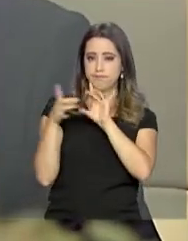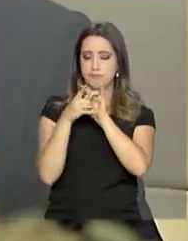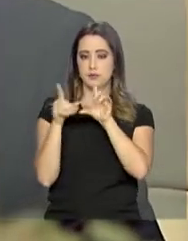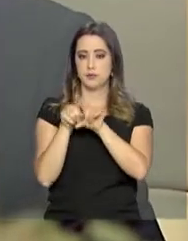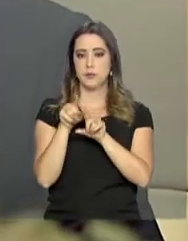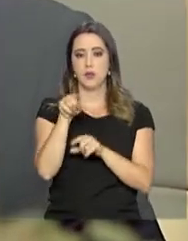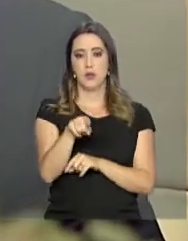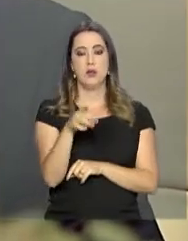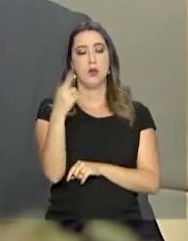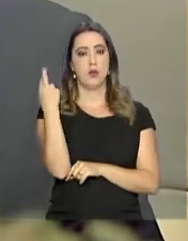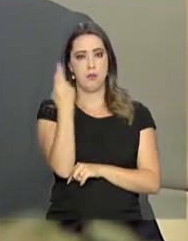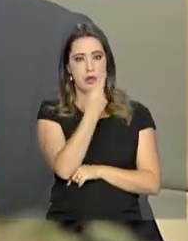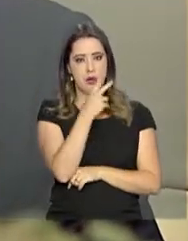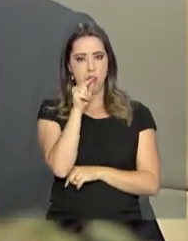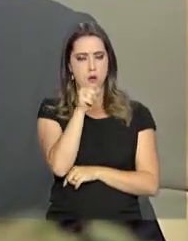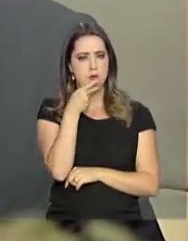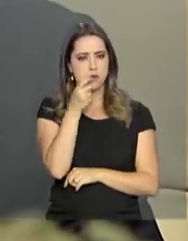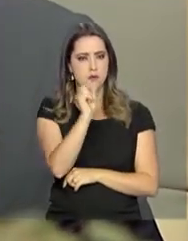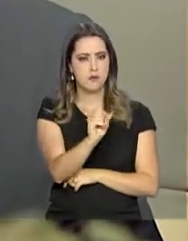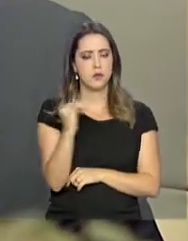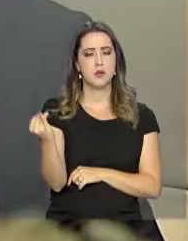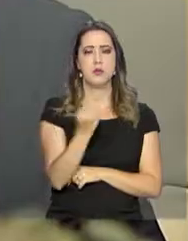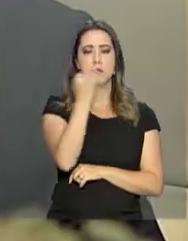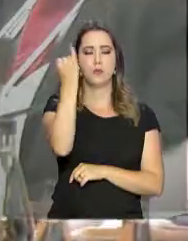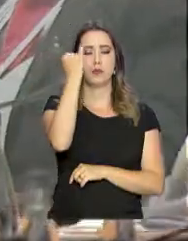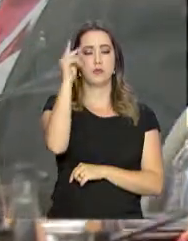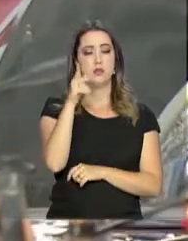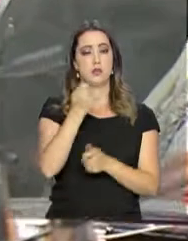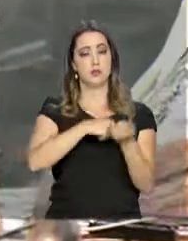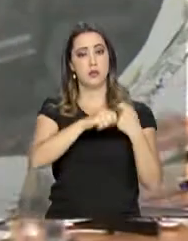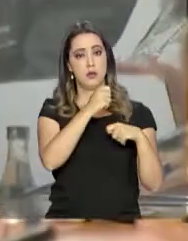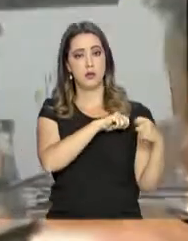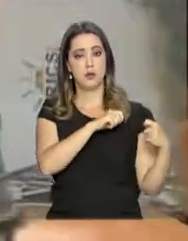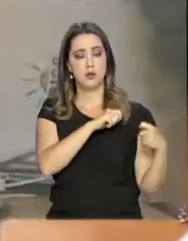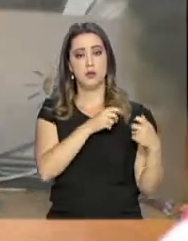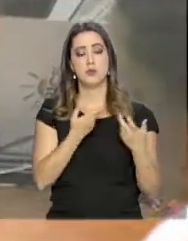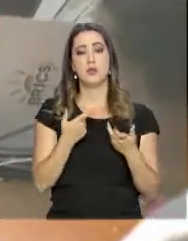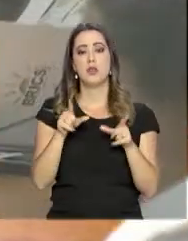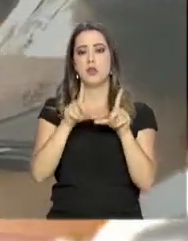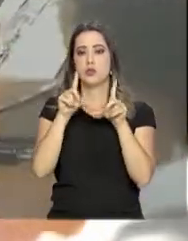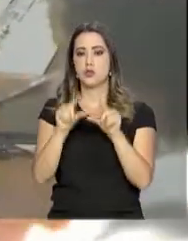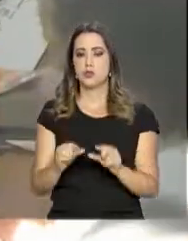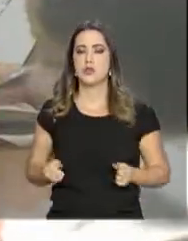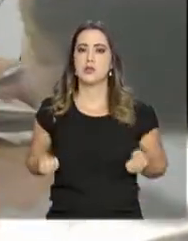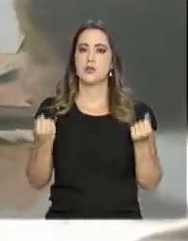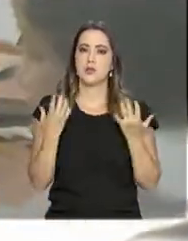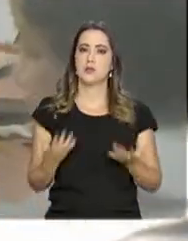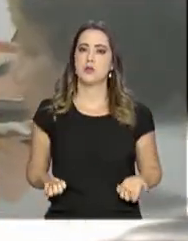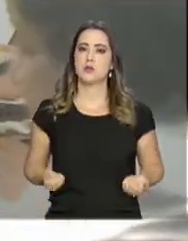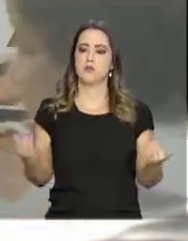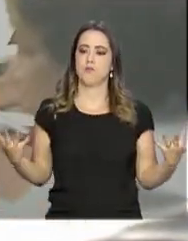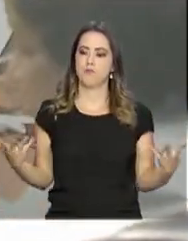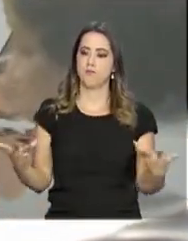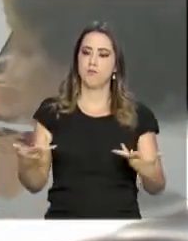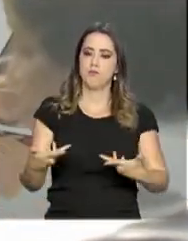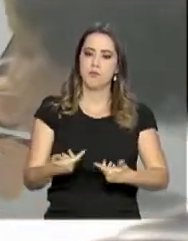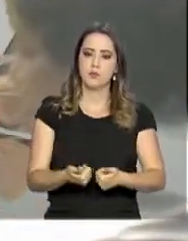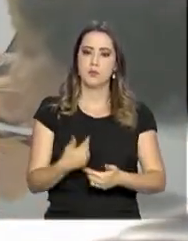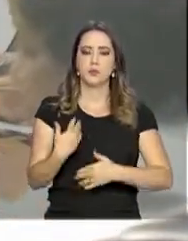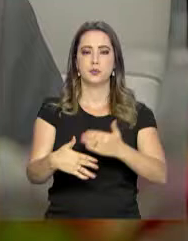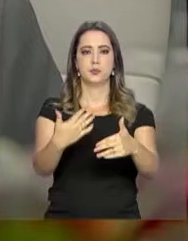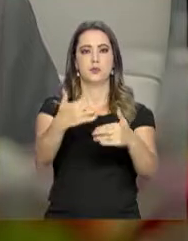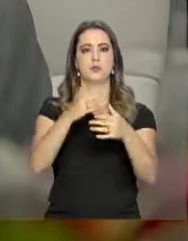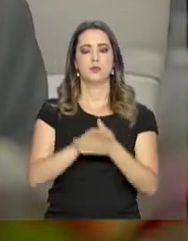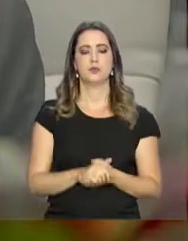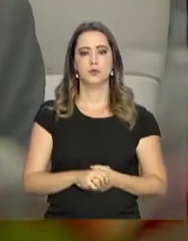da Rússia, destacou as vantagens da economia digital, como a redução de custos e o aumento da eficiência e da